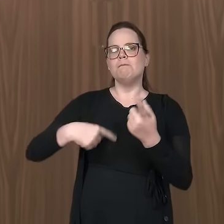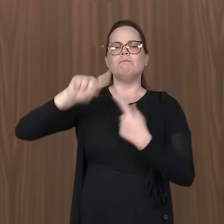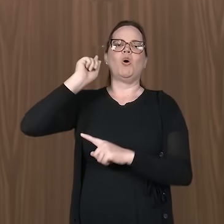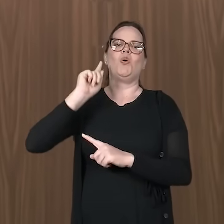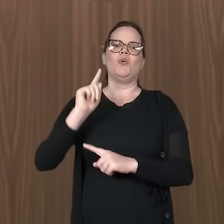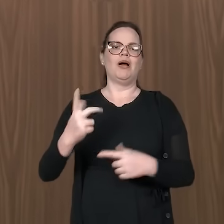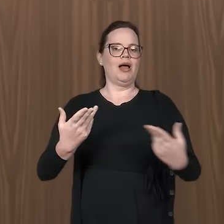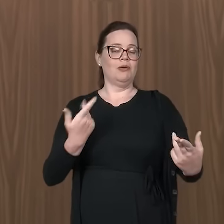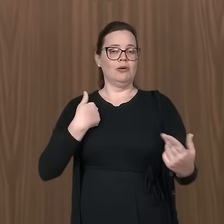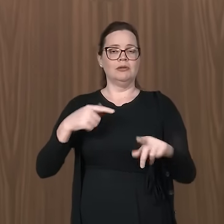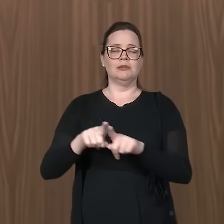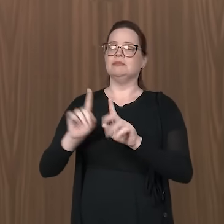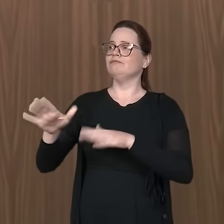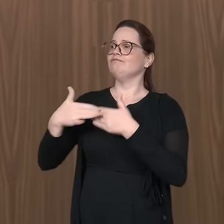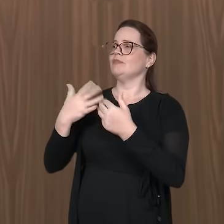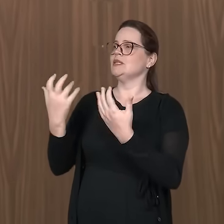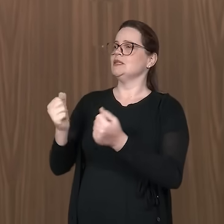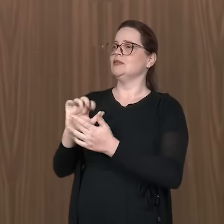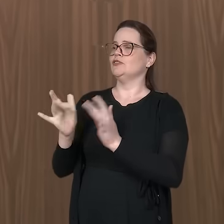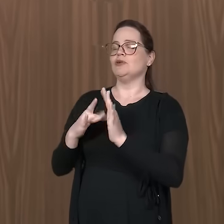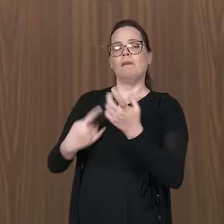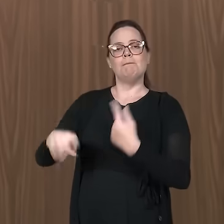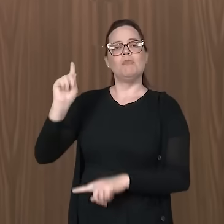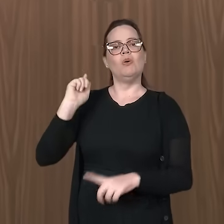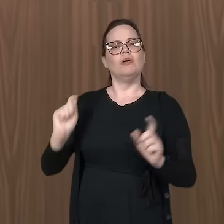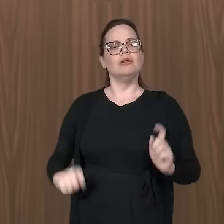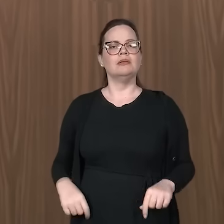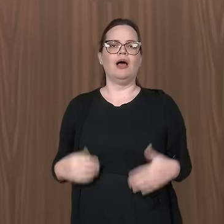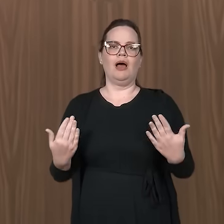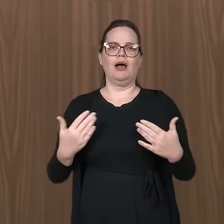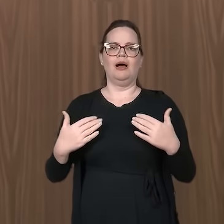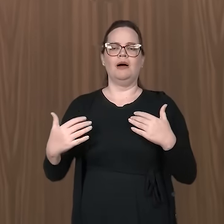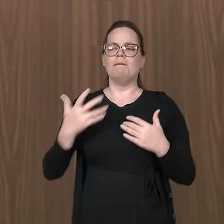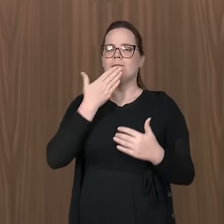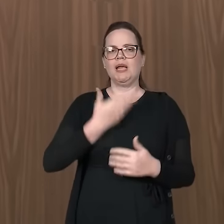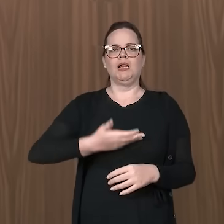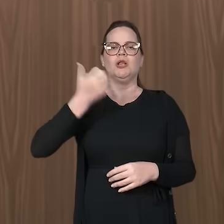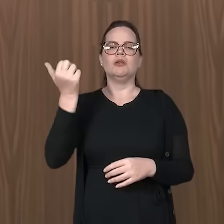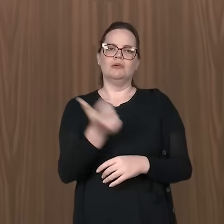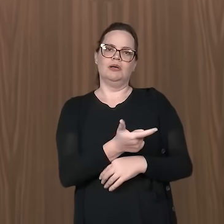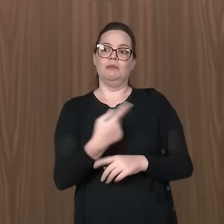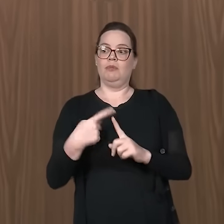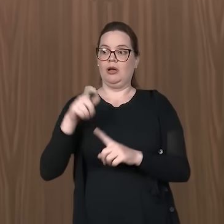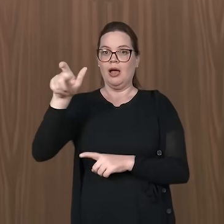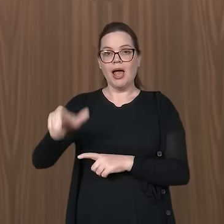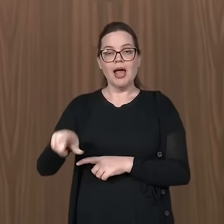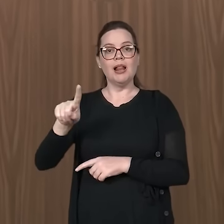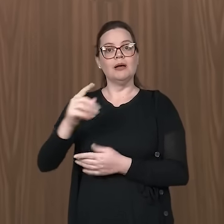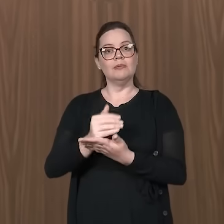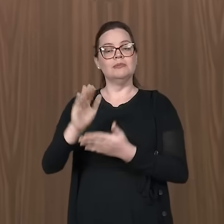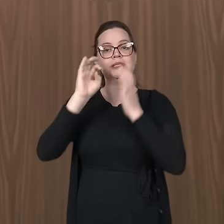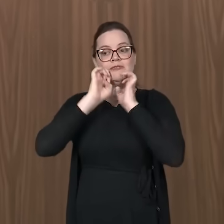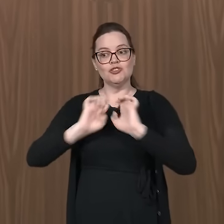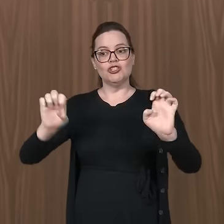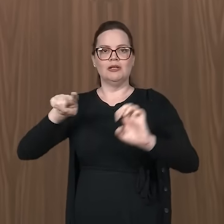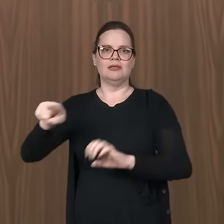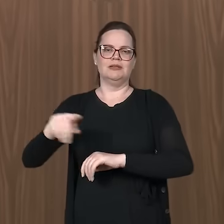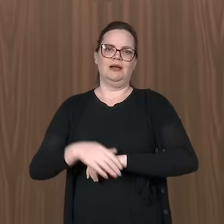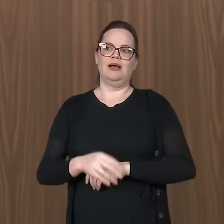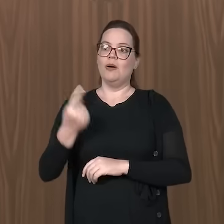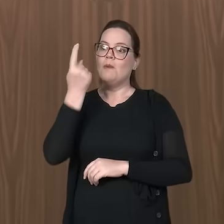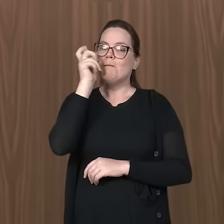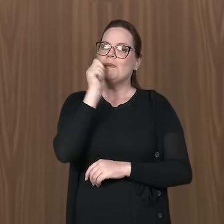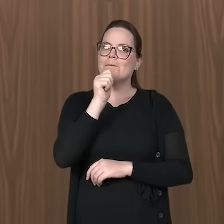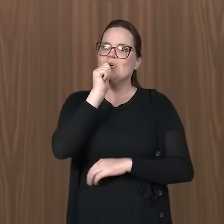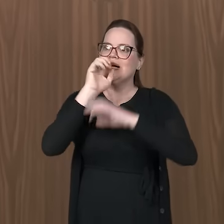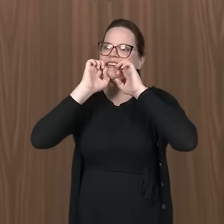quando ela chega lá e ela anuncia ao Senhor Jesus, ela se torna uma grande evangelista, uma mulher.